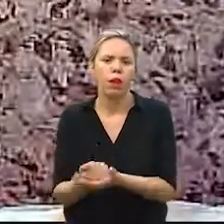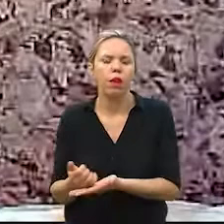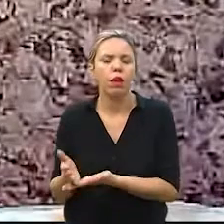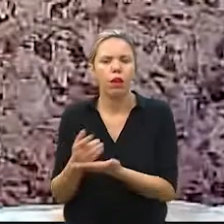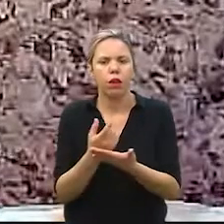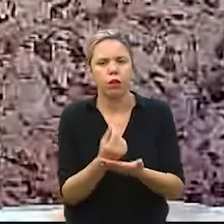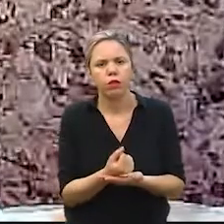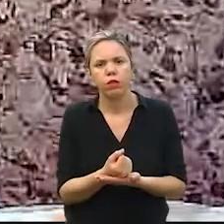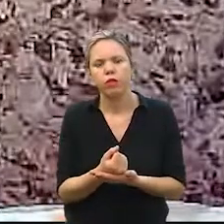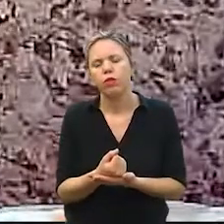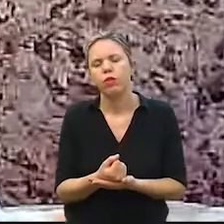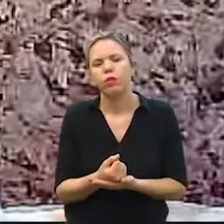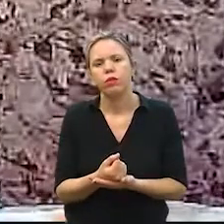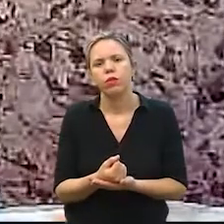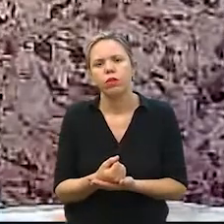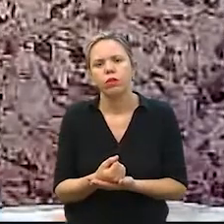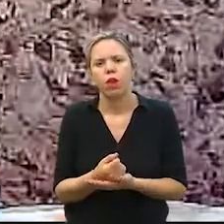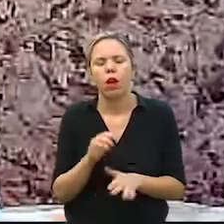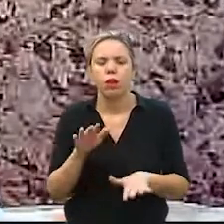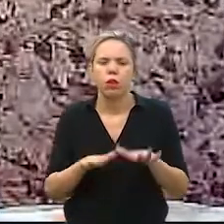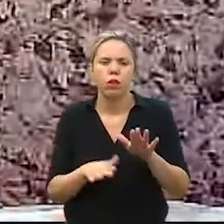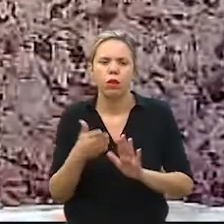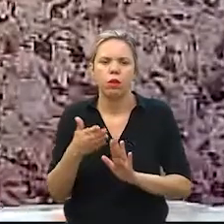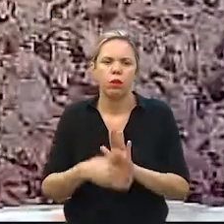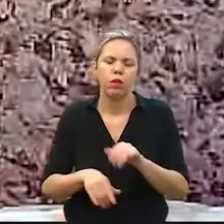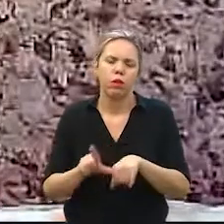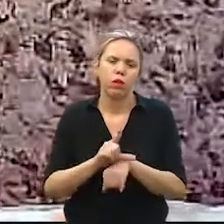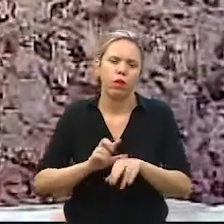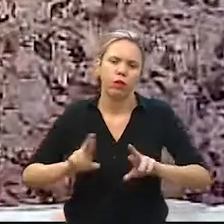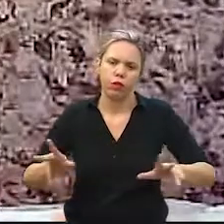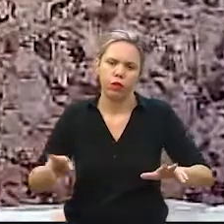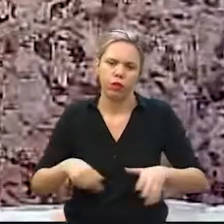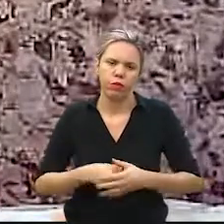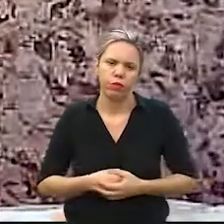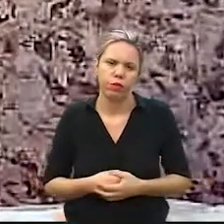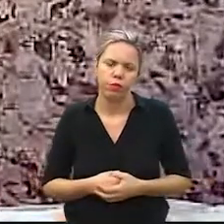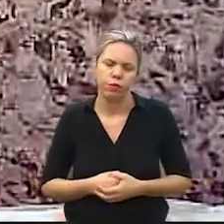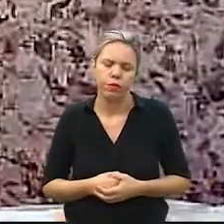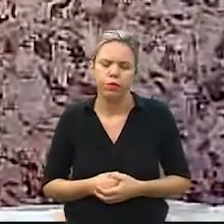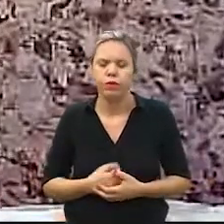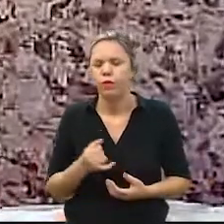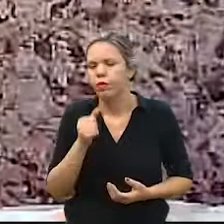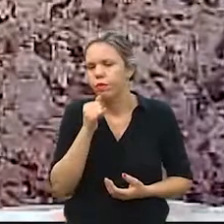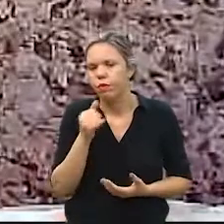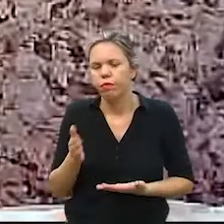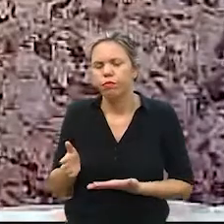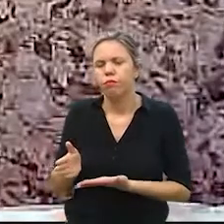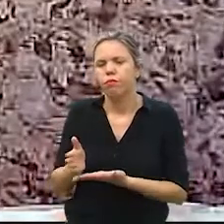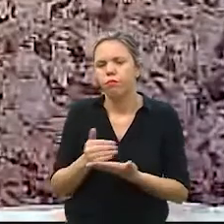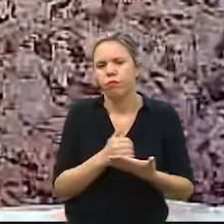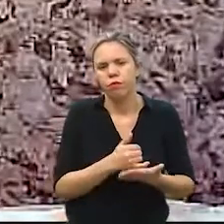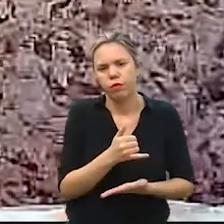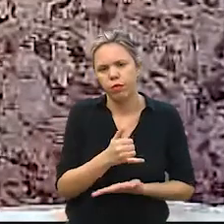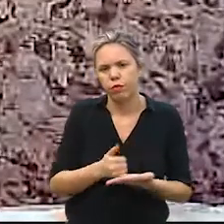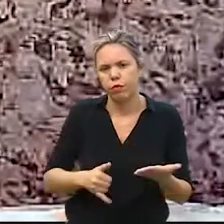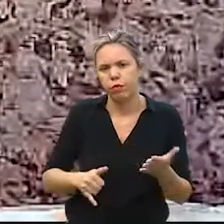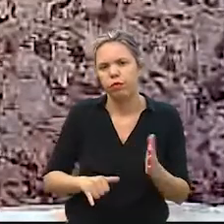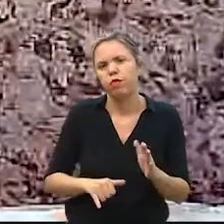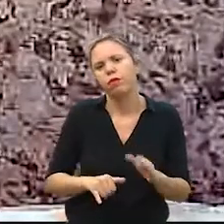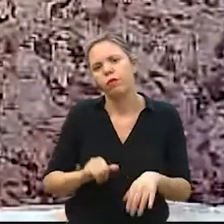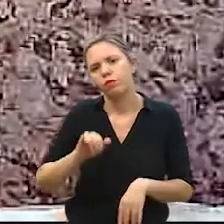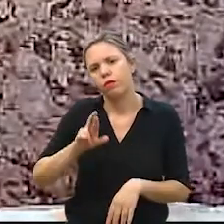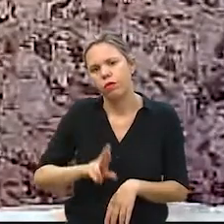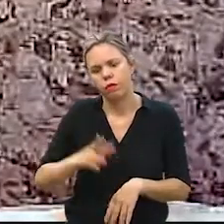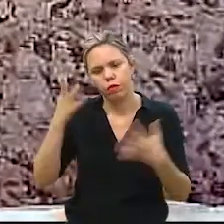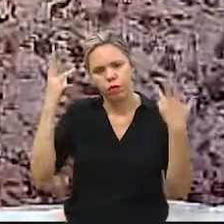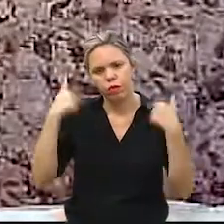da arrecadação, a não ser que constar numa legislação específica. Como quem arrecada o imposto de renda dos